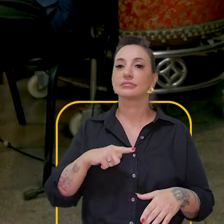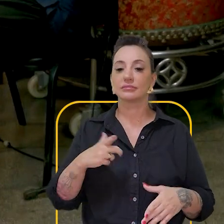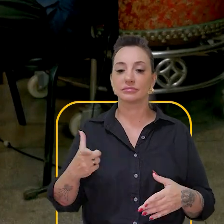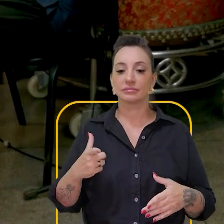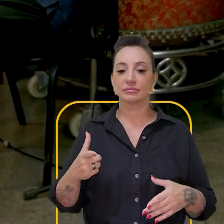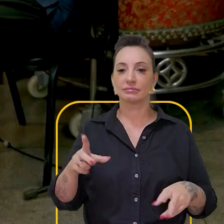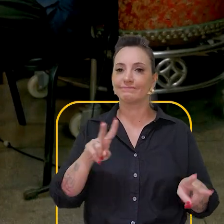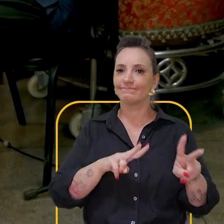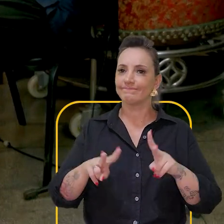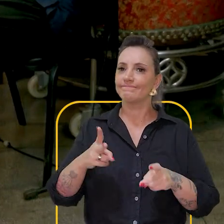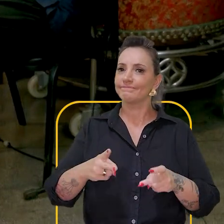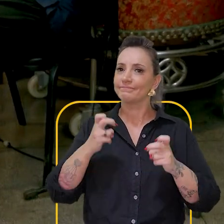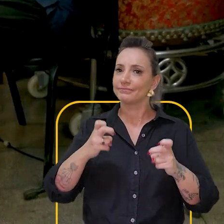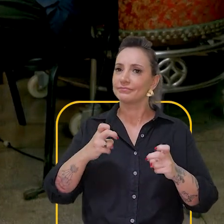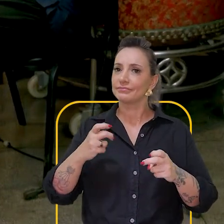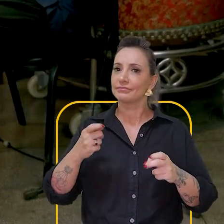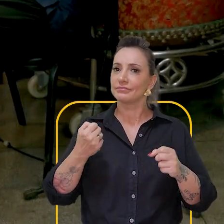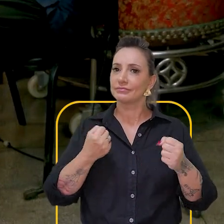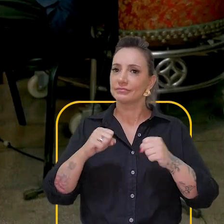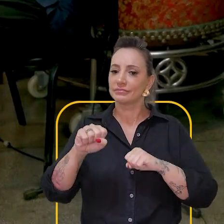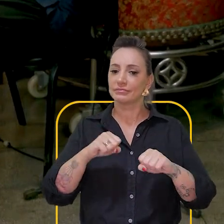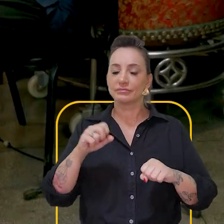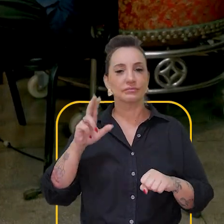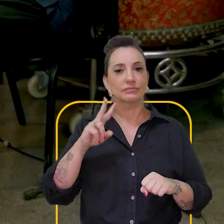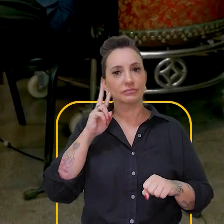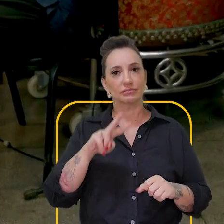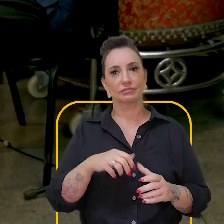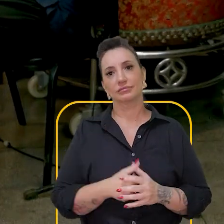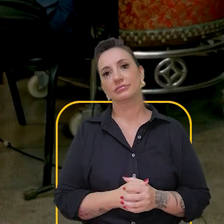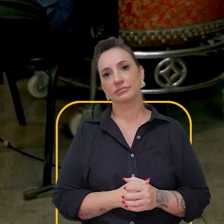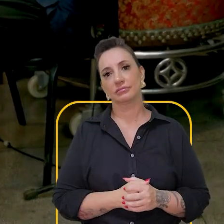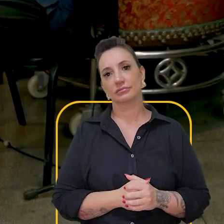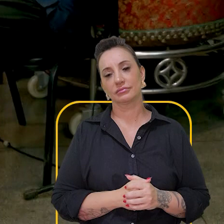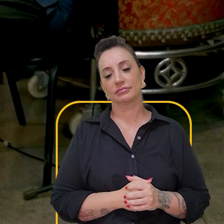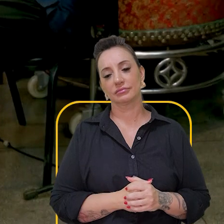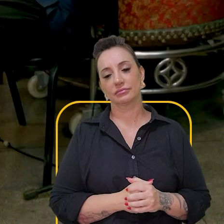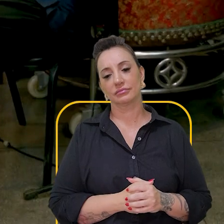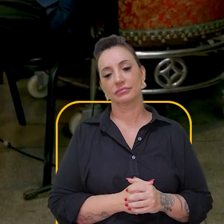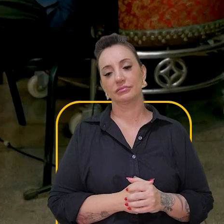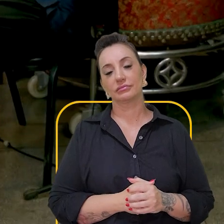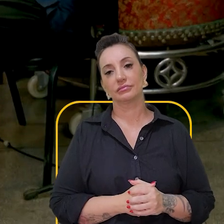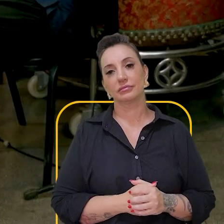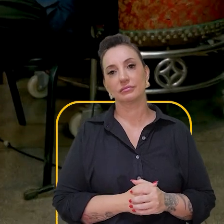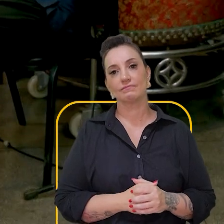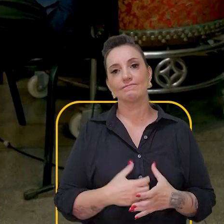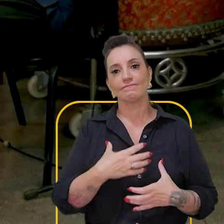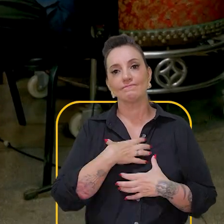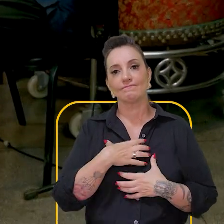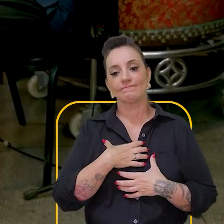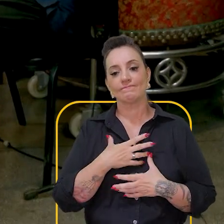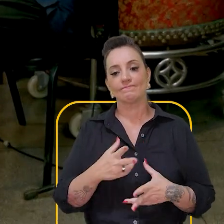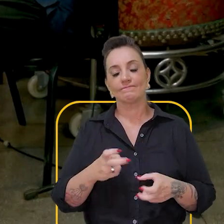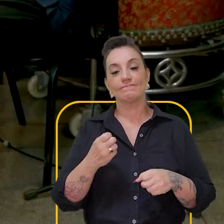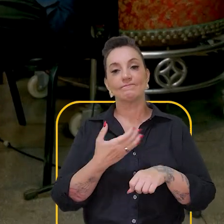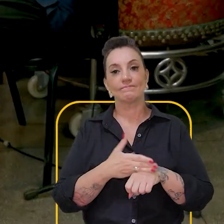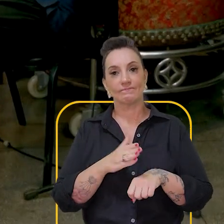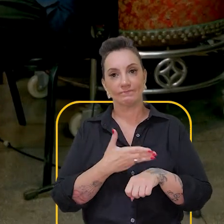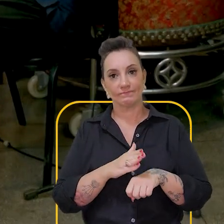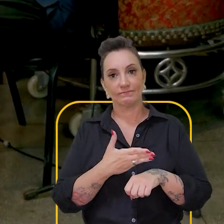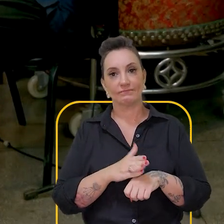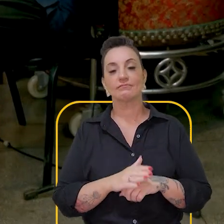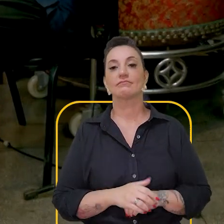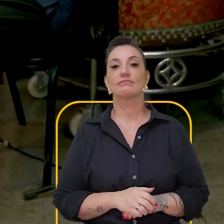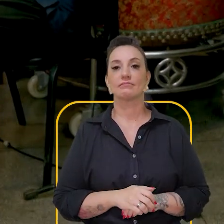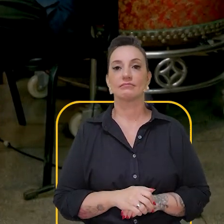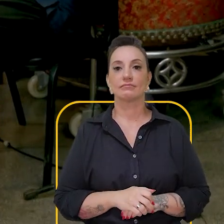feeling uns treinamentos um umas técnicas diferentes diferenciado né e eu falei um dia com ele assim ele